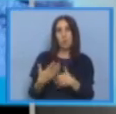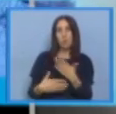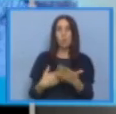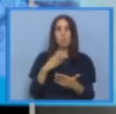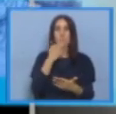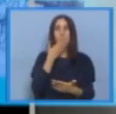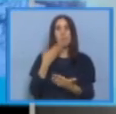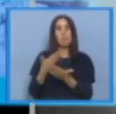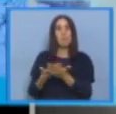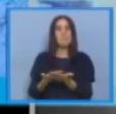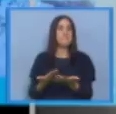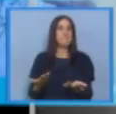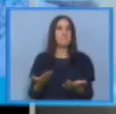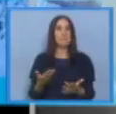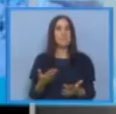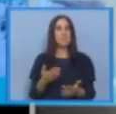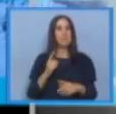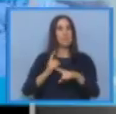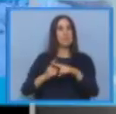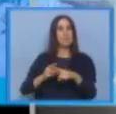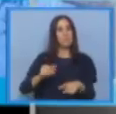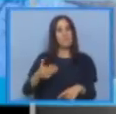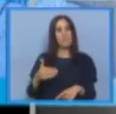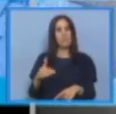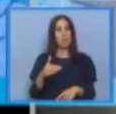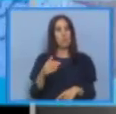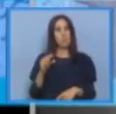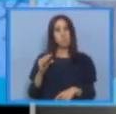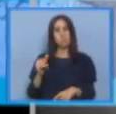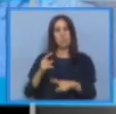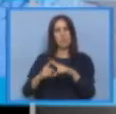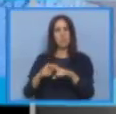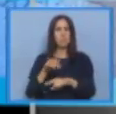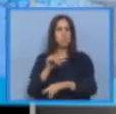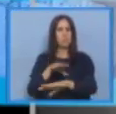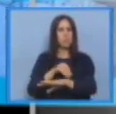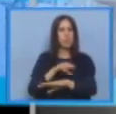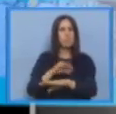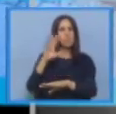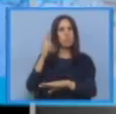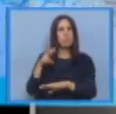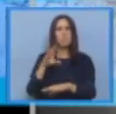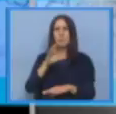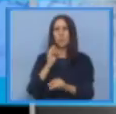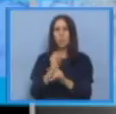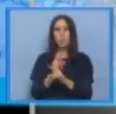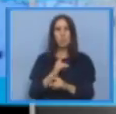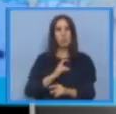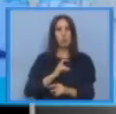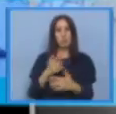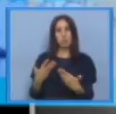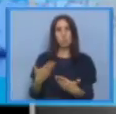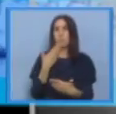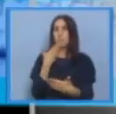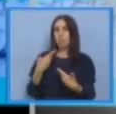são eficazes. Portanto, a Grécia o que está a acontecer na Grécia, na Suécia, enfim, há um outro país que é a Letónia, que neste momento está a